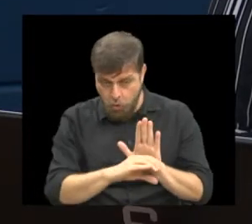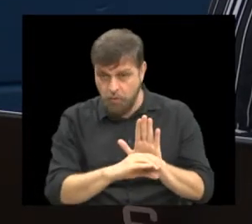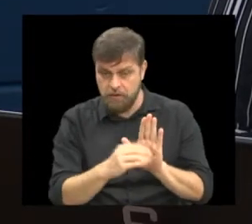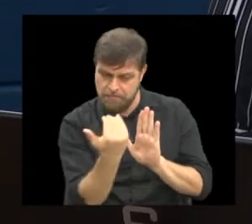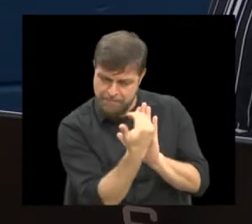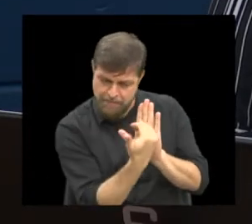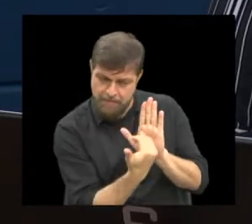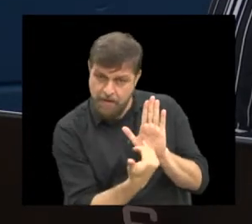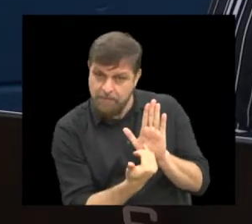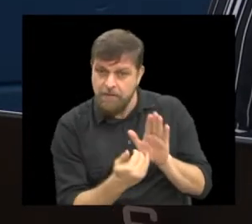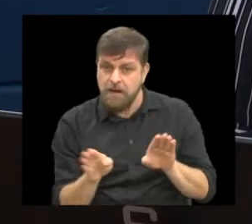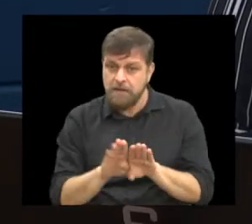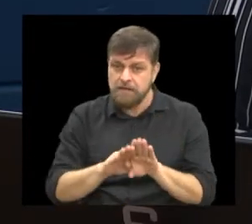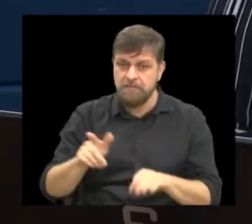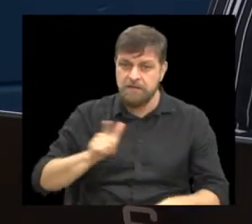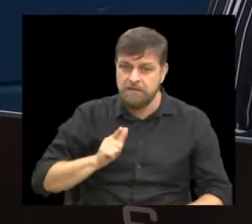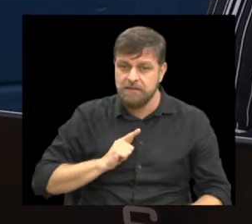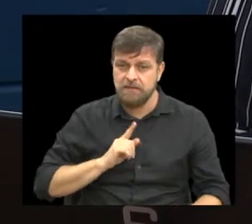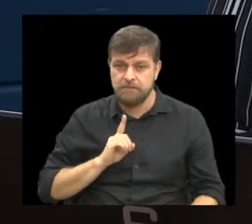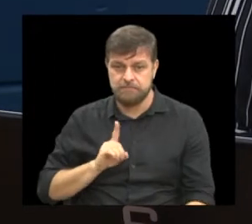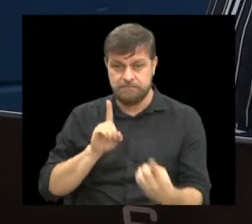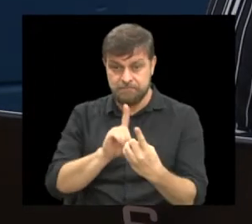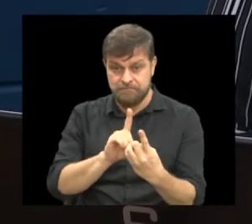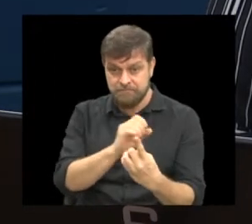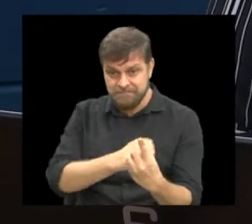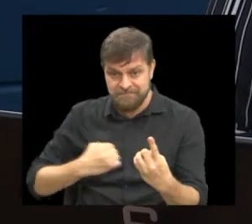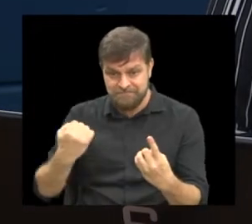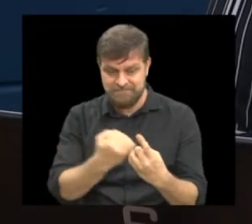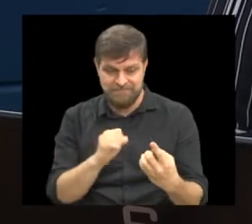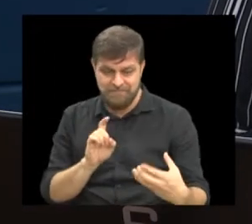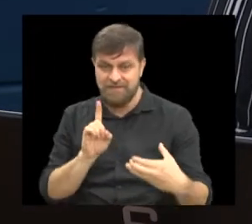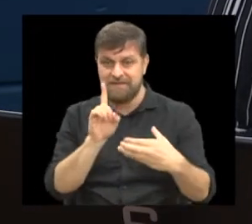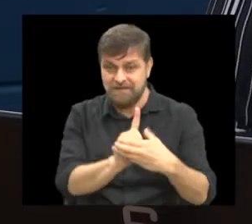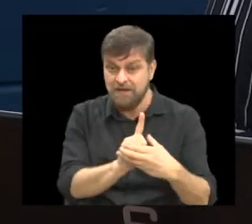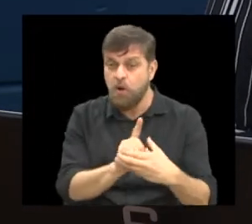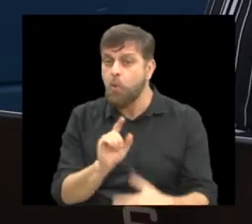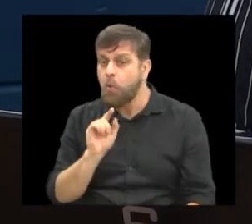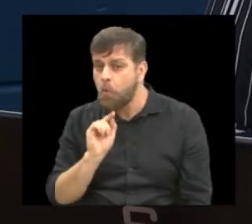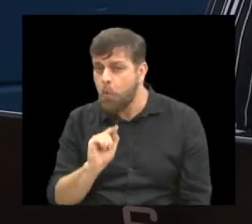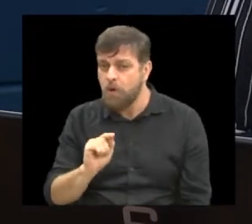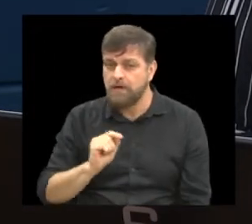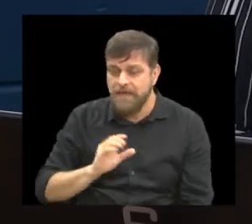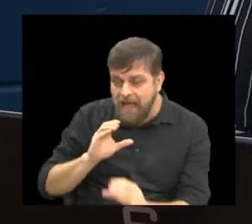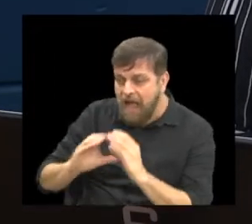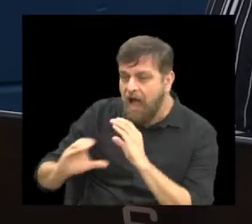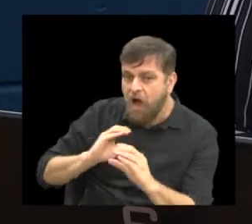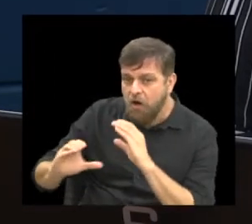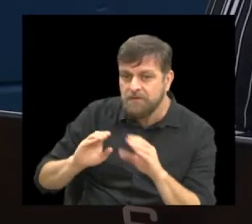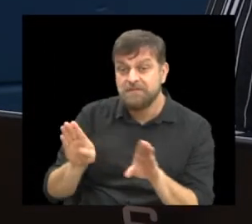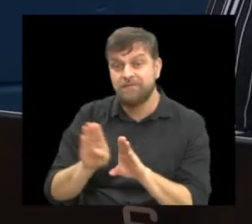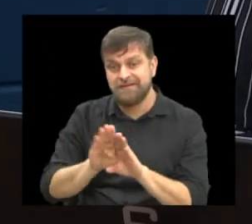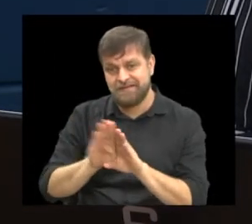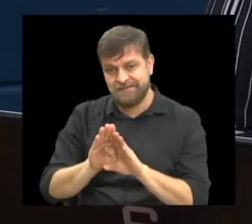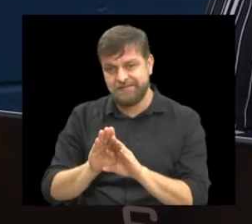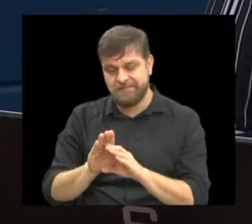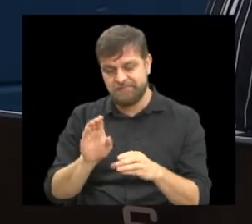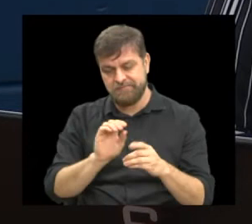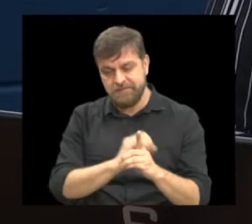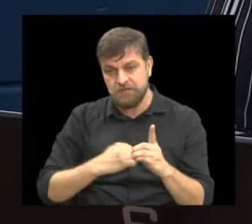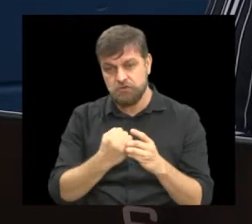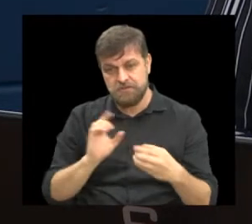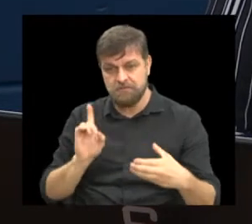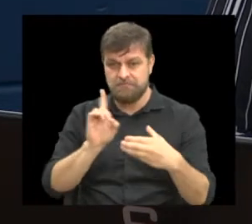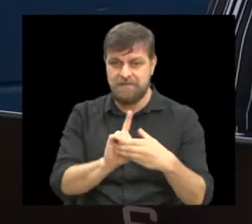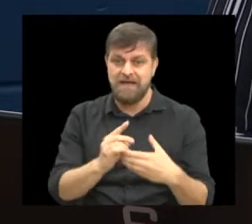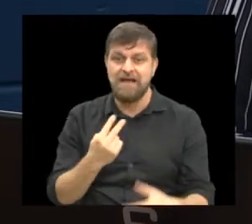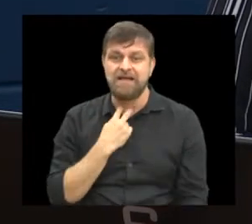pede, além de estar trabalhando o que a gente precisa muito com o autista, a comunicação e a socialização. Então, não dá